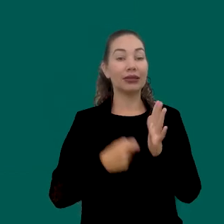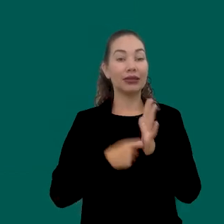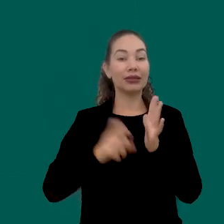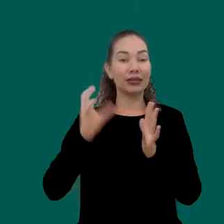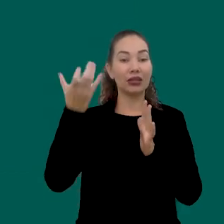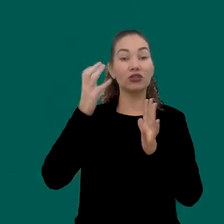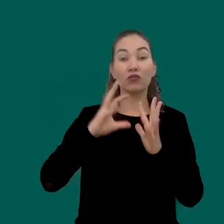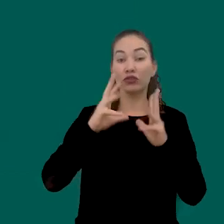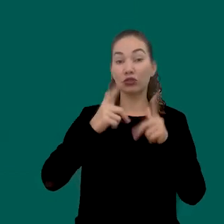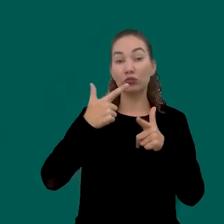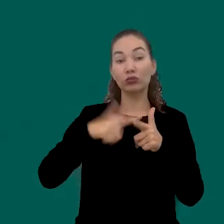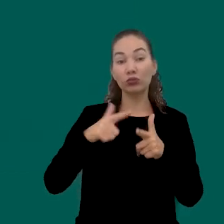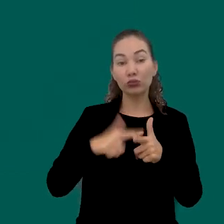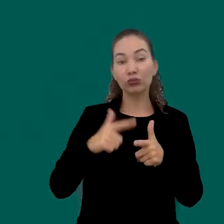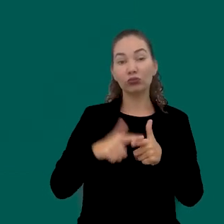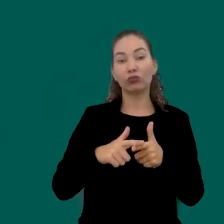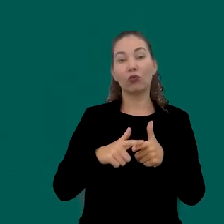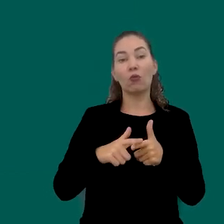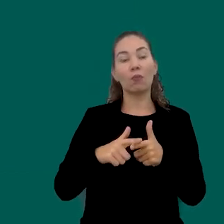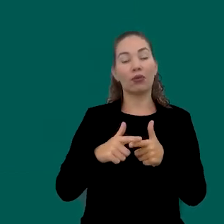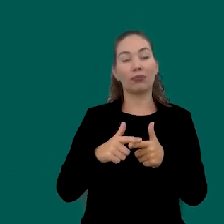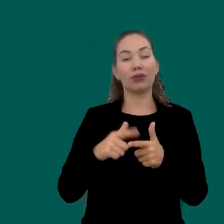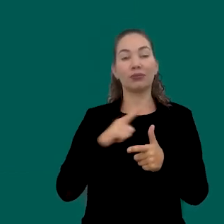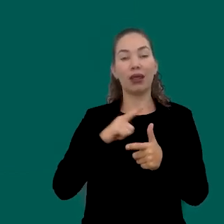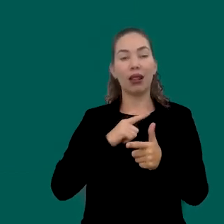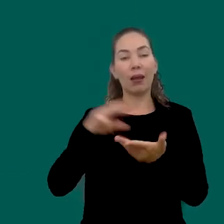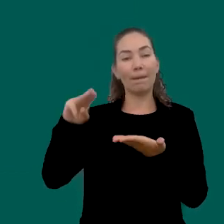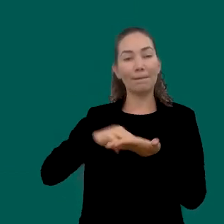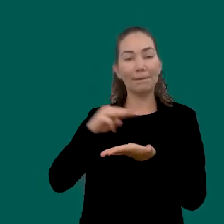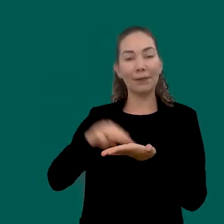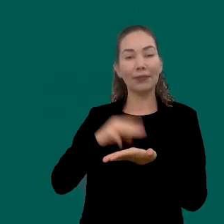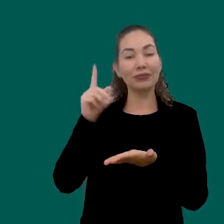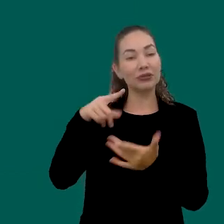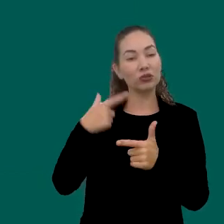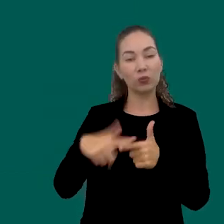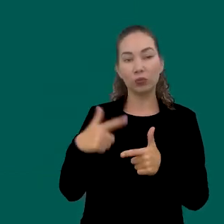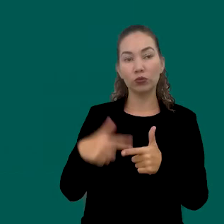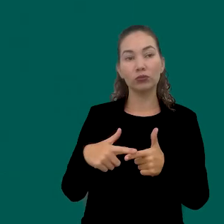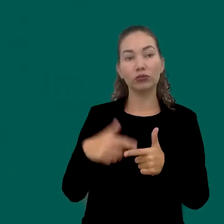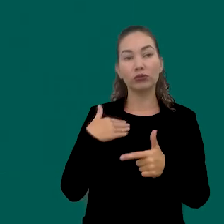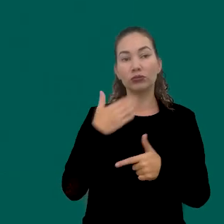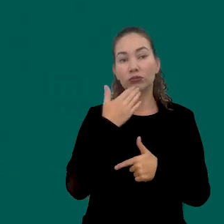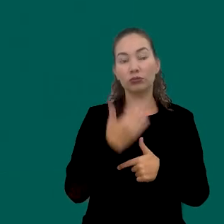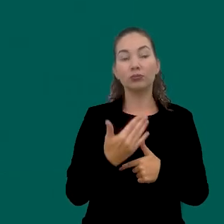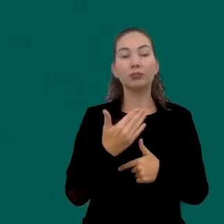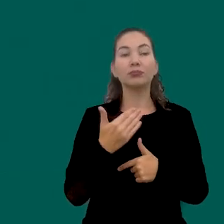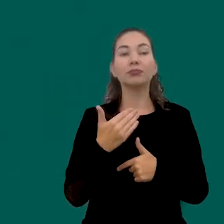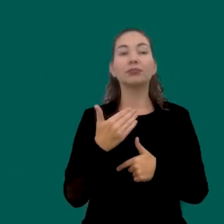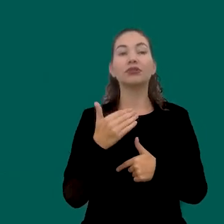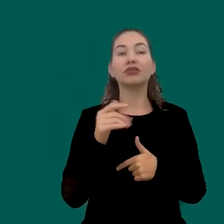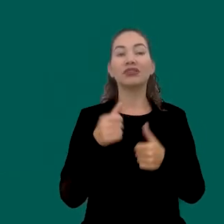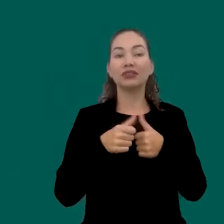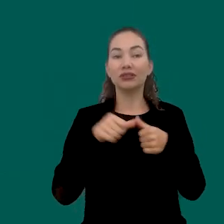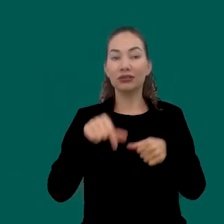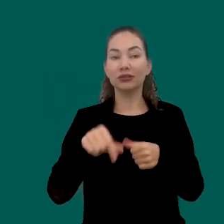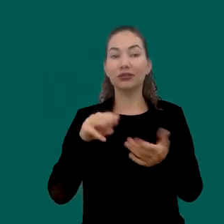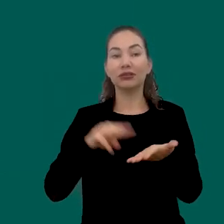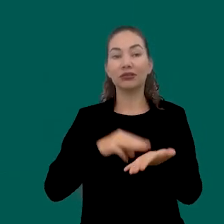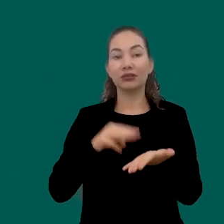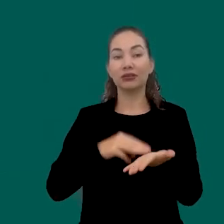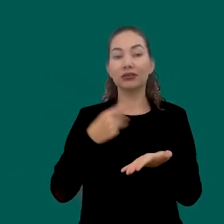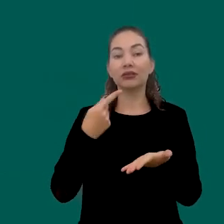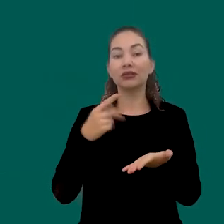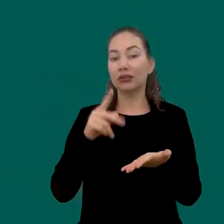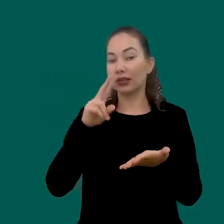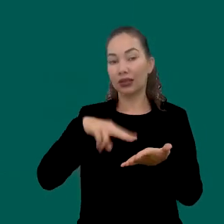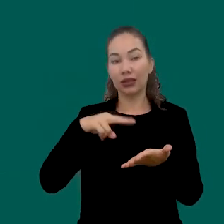os problemas. Então, no Instagram, quando vem alguma mensagem que é problema, eu peço para as meninas deixa essa mensagem como não